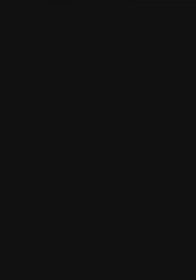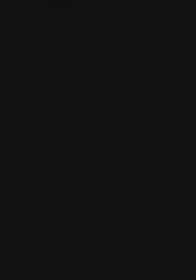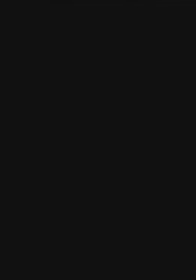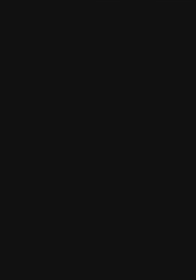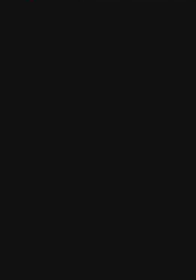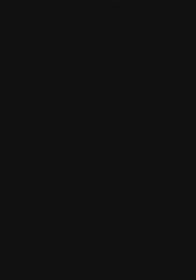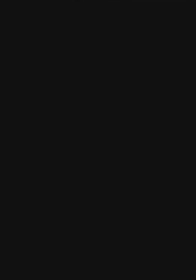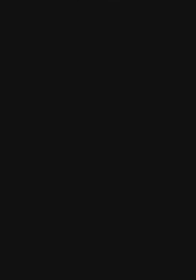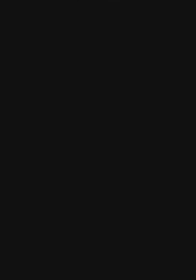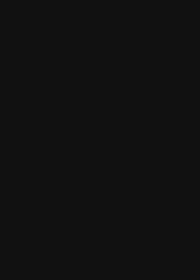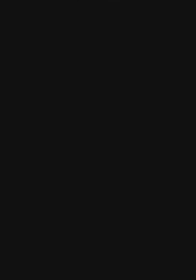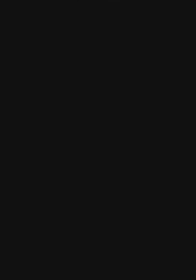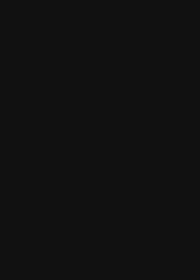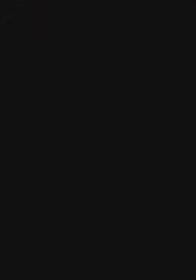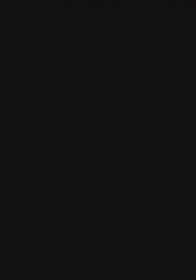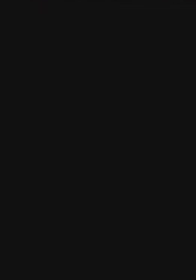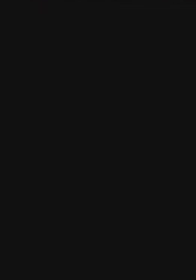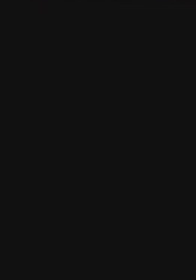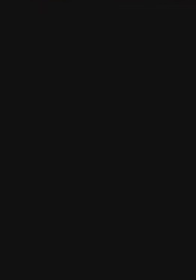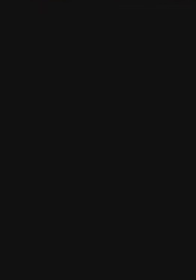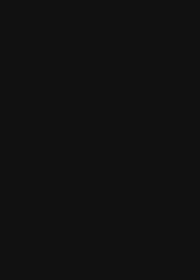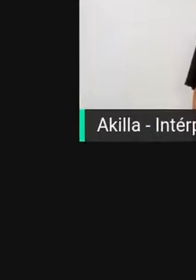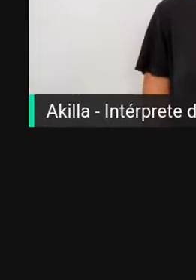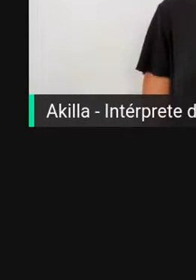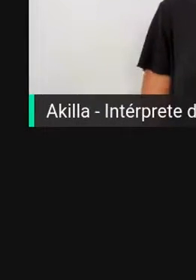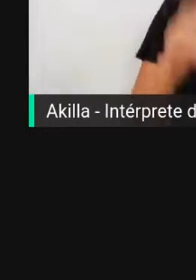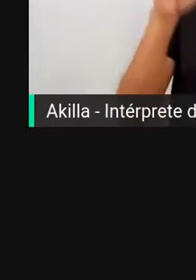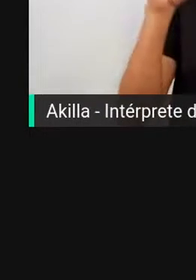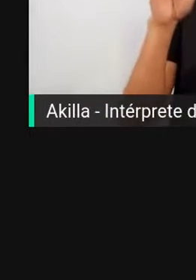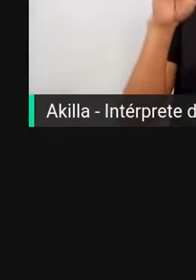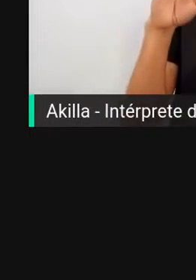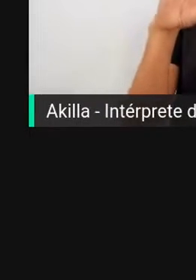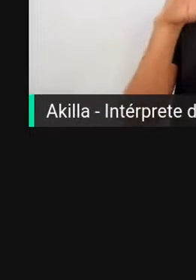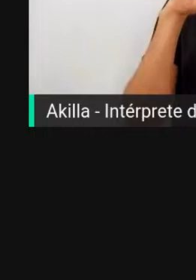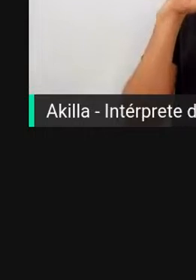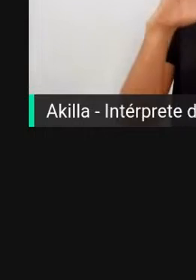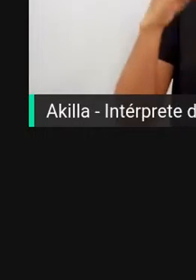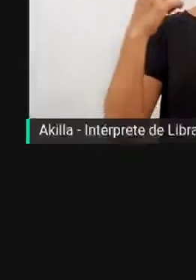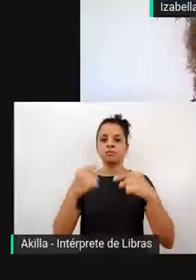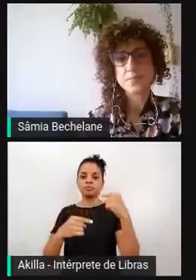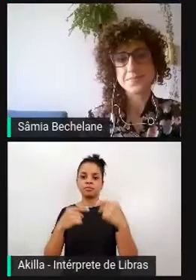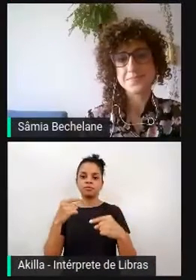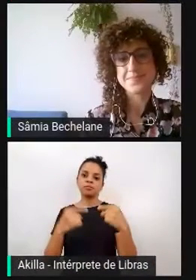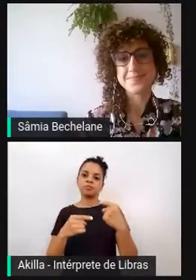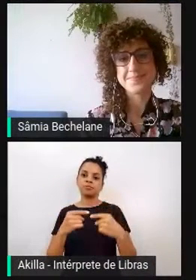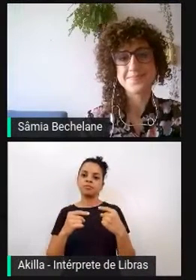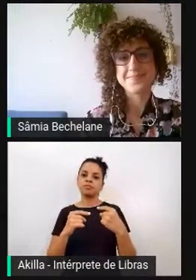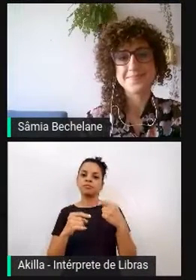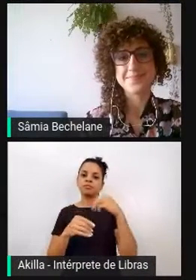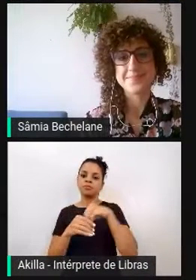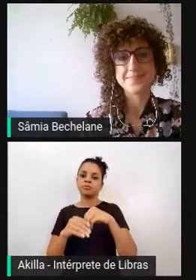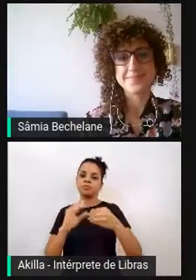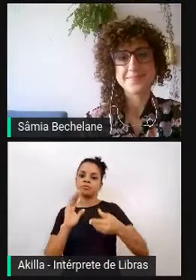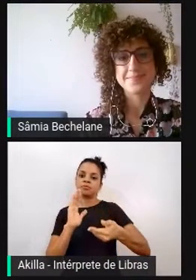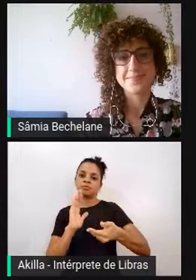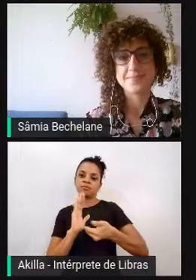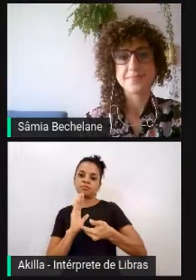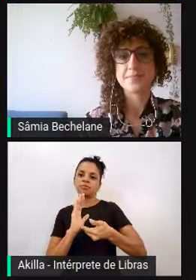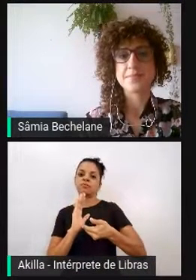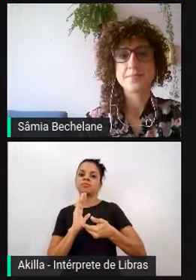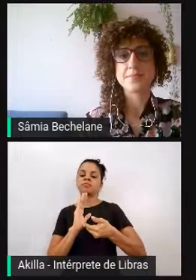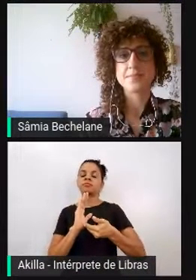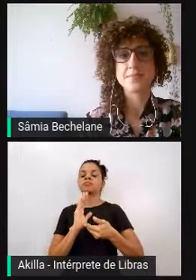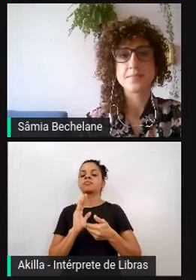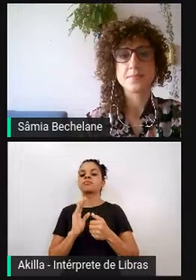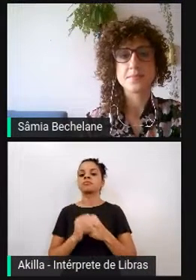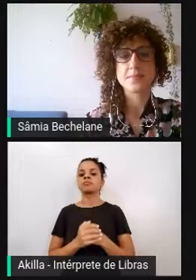é Comunicação Pública e Infotenimento na Câmara dos Deputados. Ana Marúzia, fique à vontade. Boa